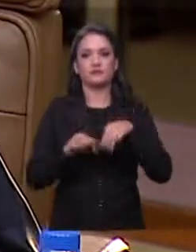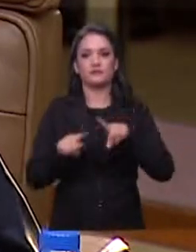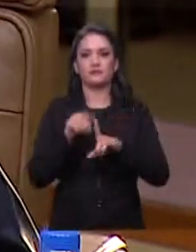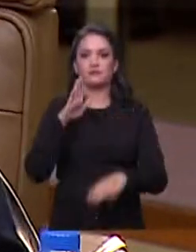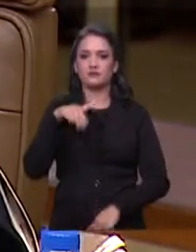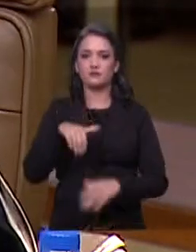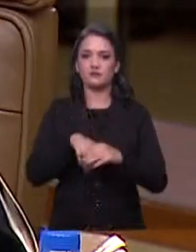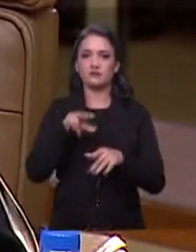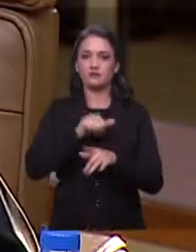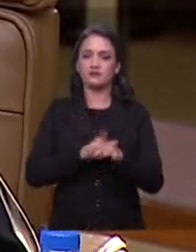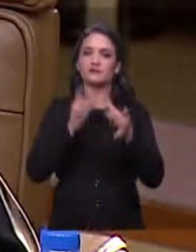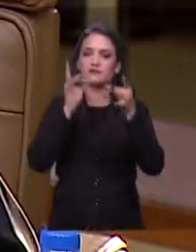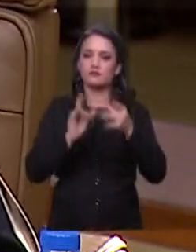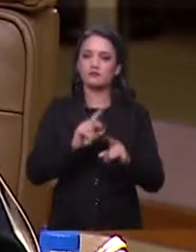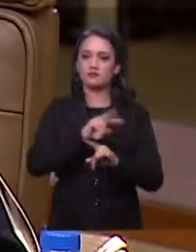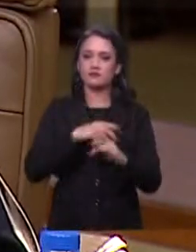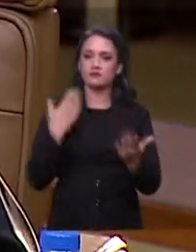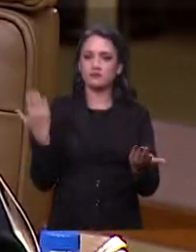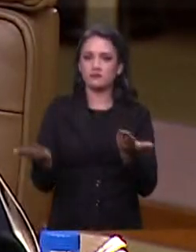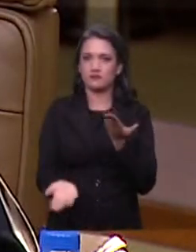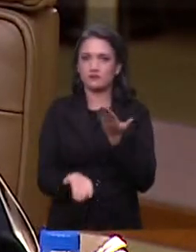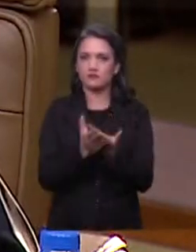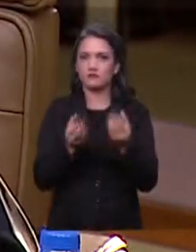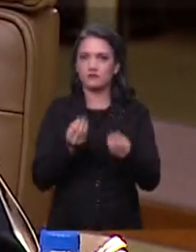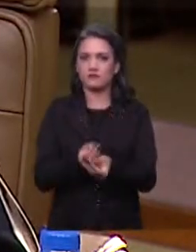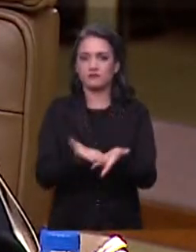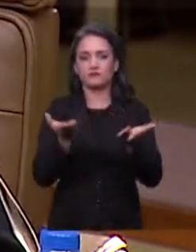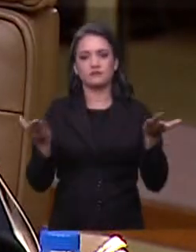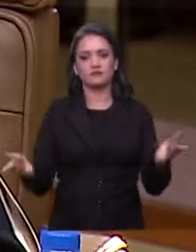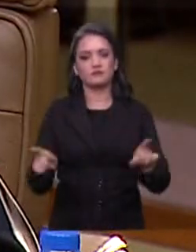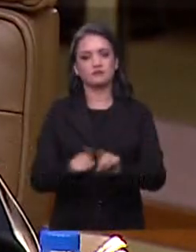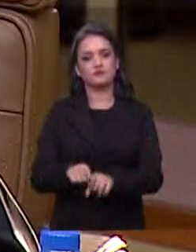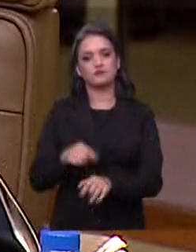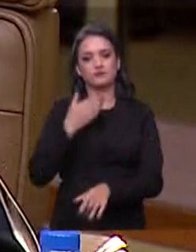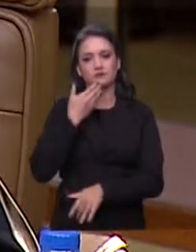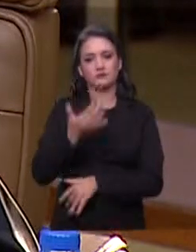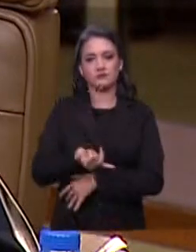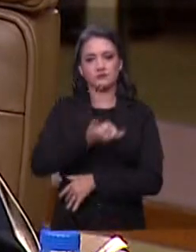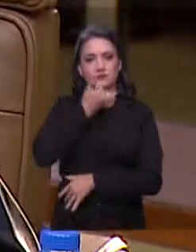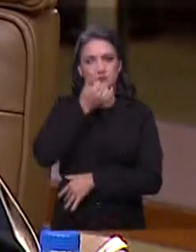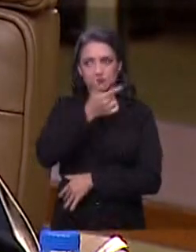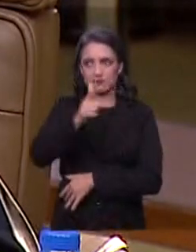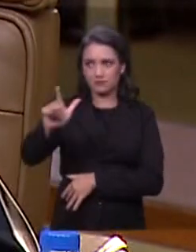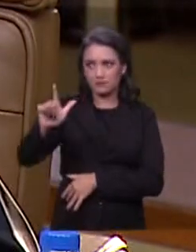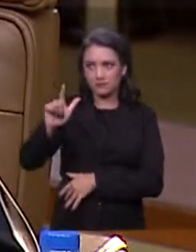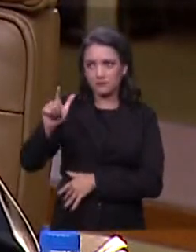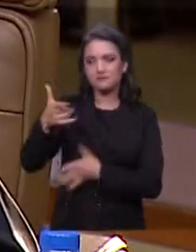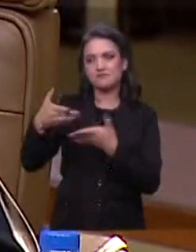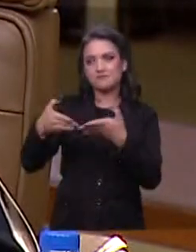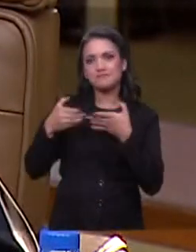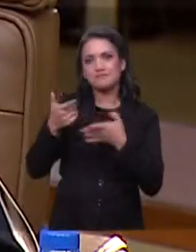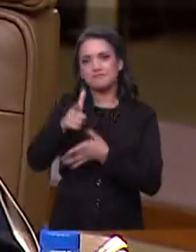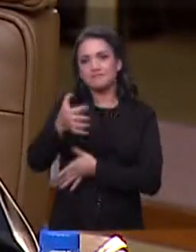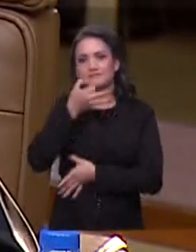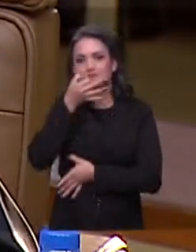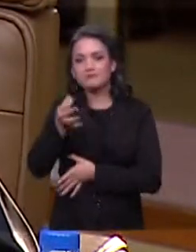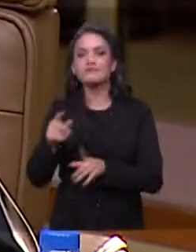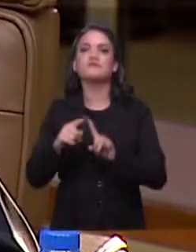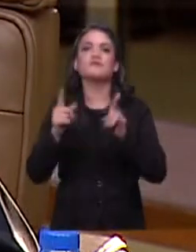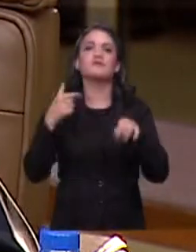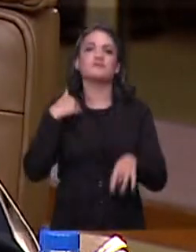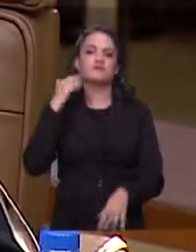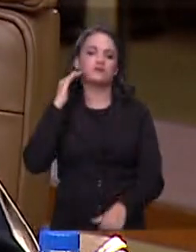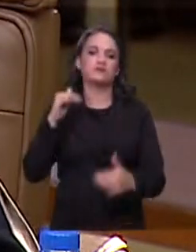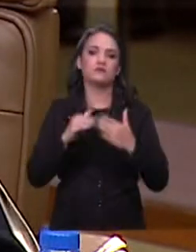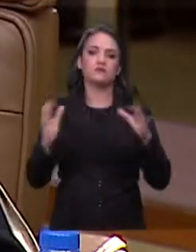bancada, ao lado do ministro Nunes Marques. A compreensão em sentido diverso, eu estou assentando e que acompanho integralmente